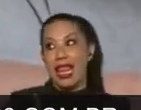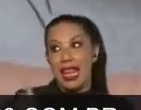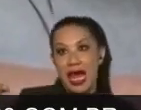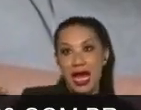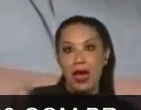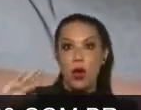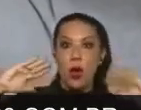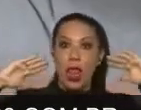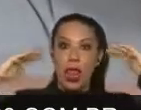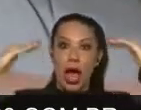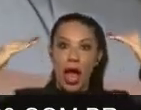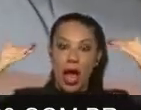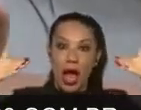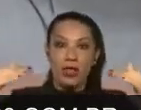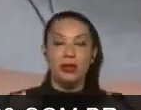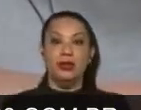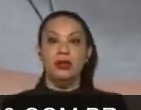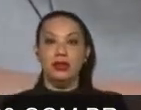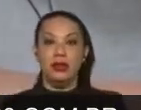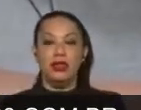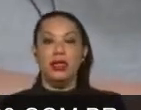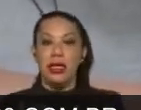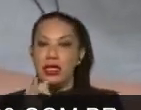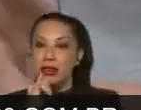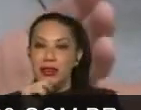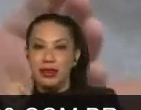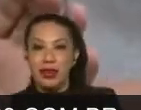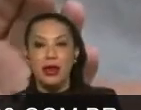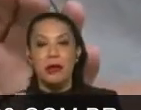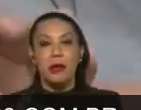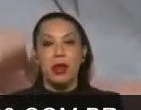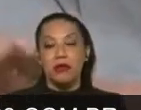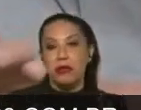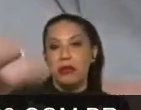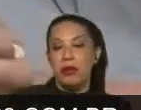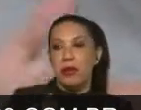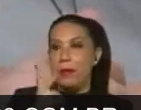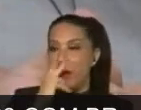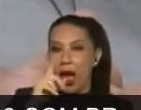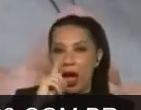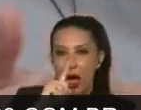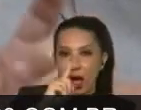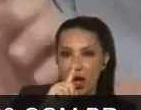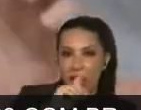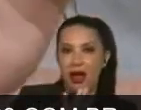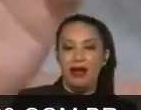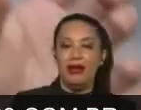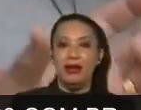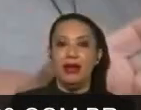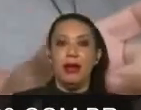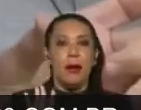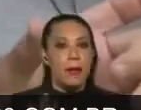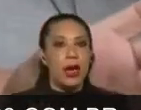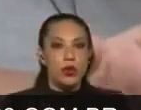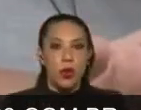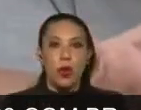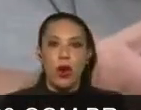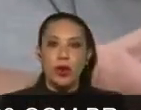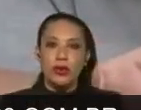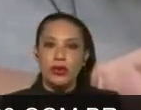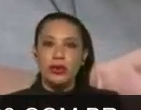uma laje totalmente pré-montada e detalhe. É um auditório